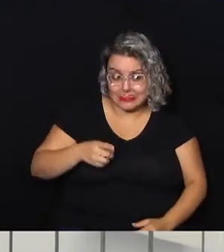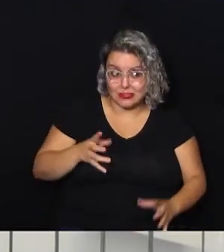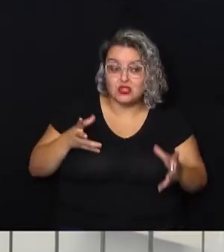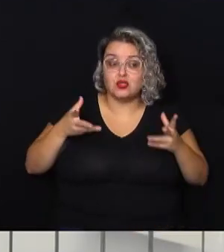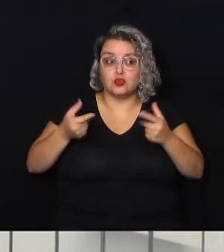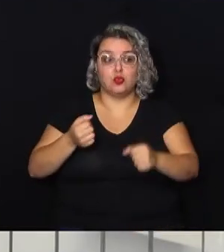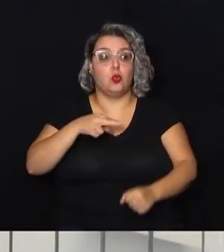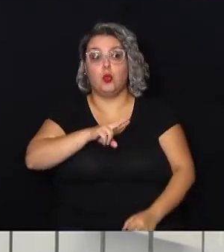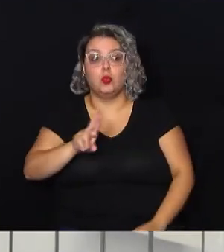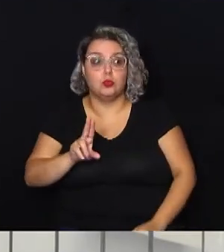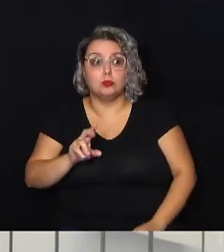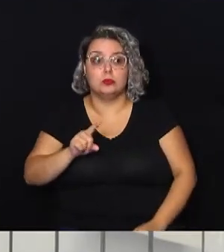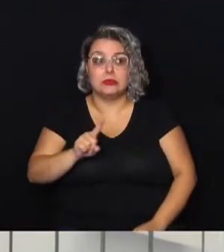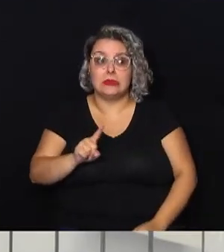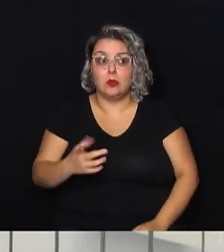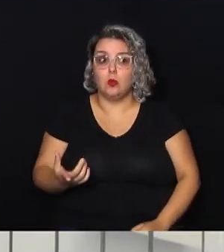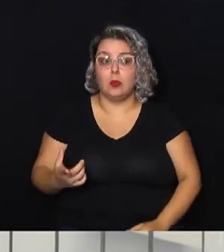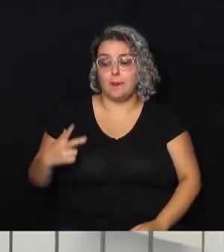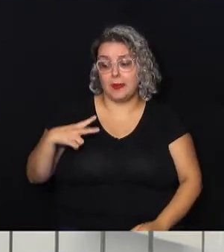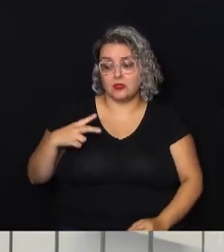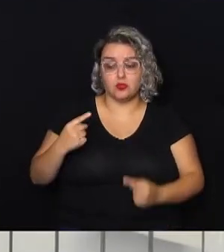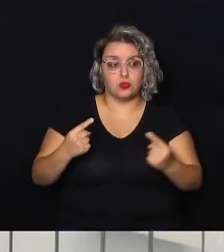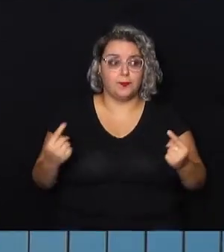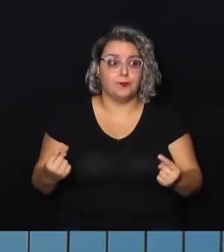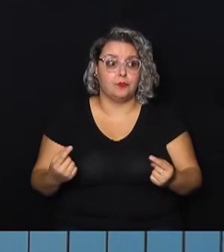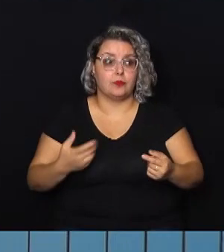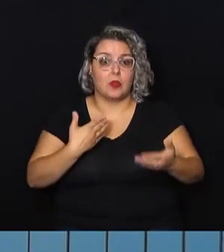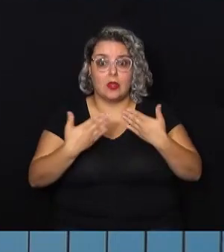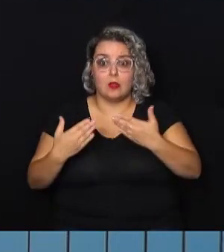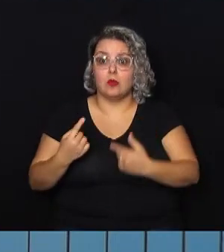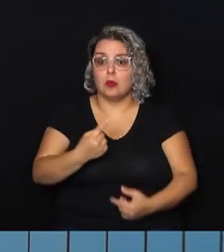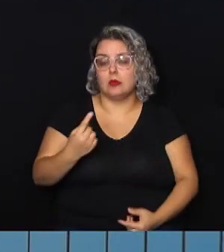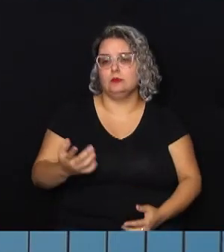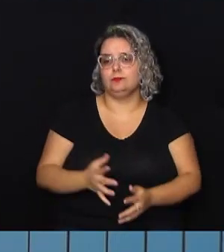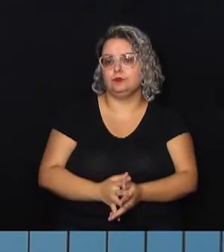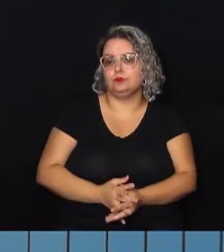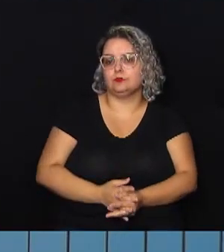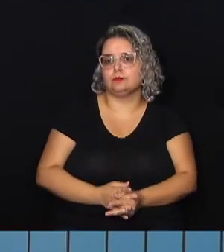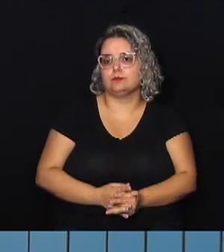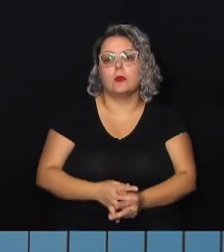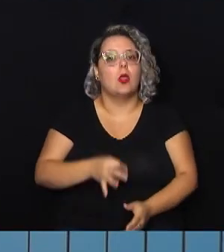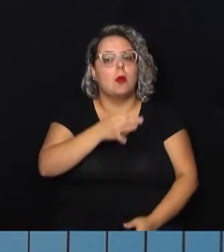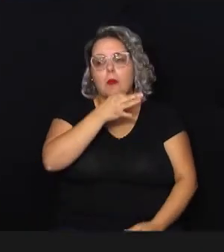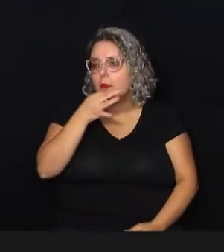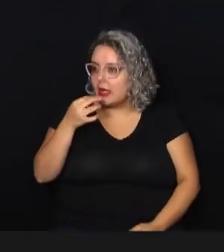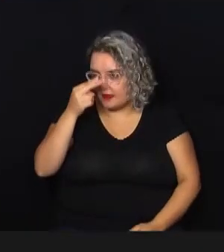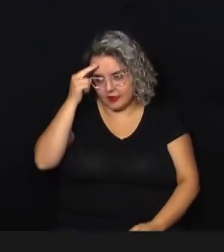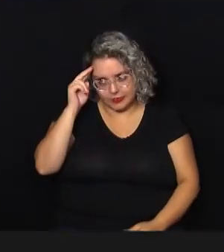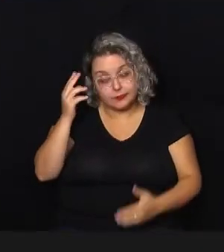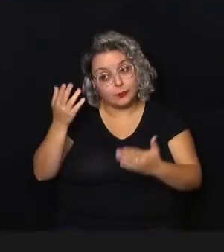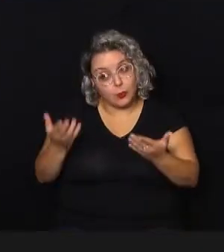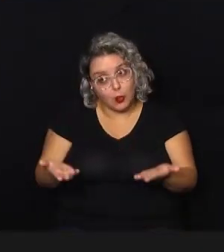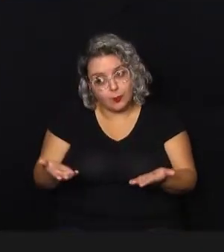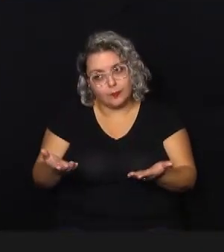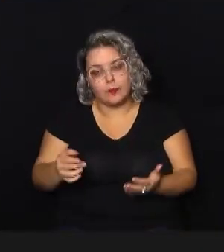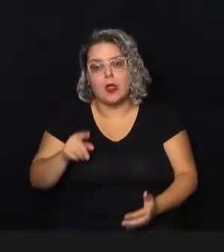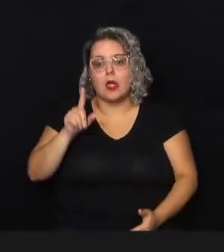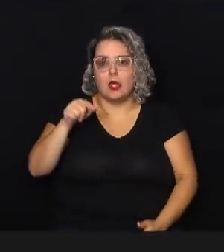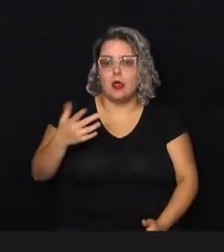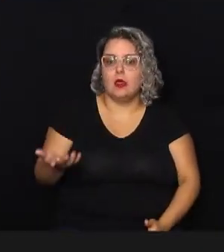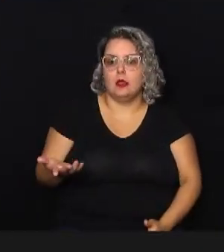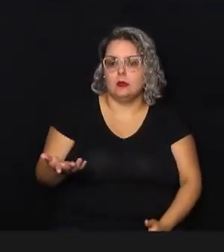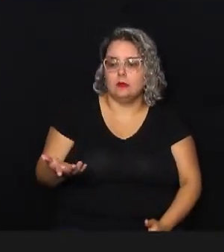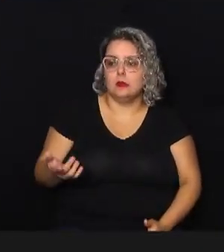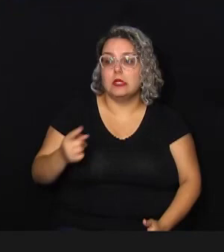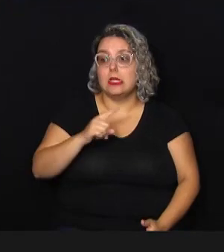coletiva ou individual da empresa? Ela vai negociar com cada um? Perfeito, Gabriel. Como é uma questão, vamos lá, não